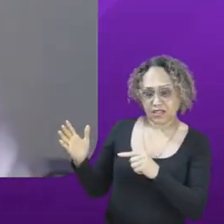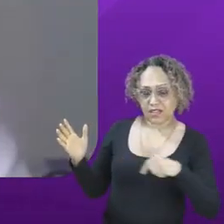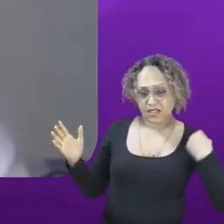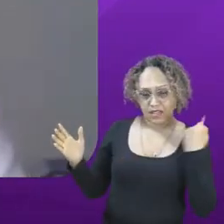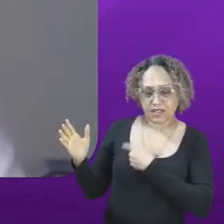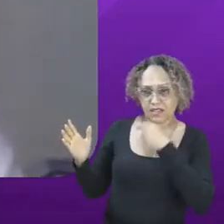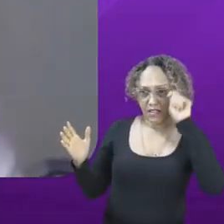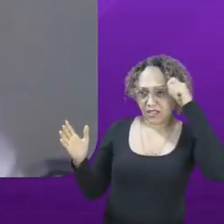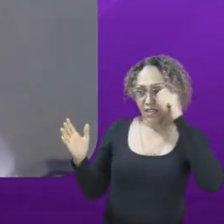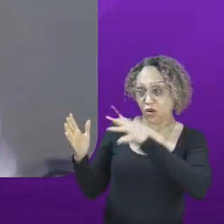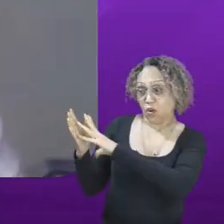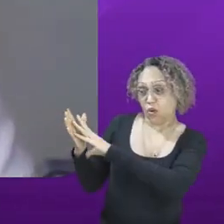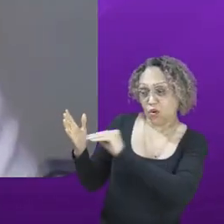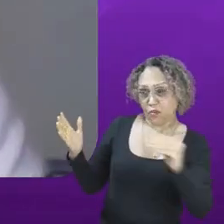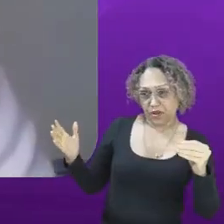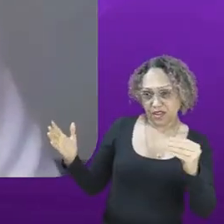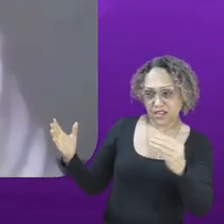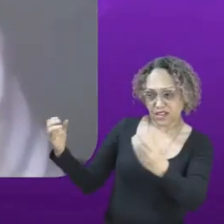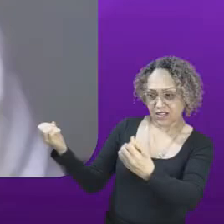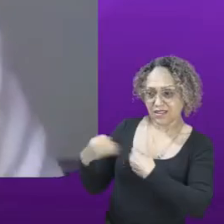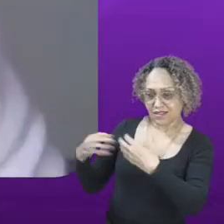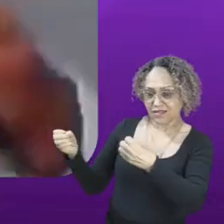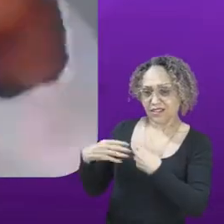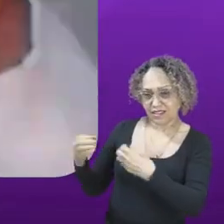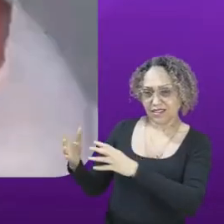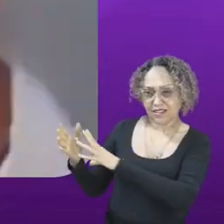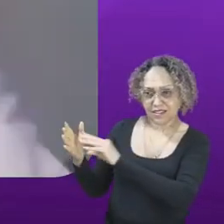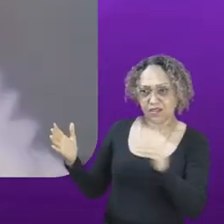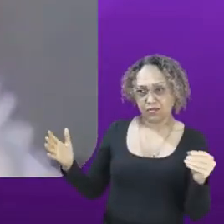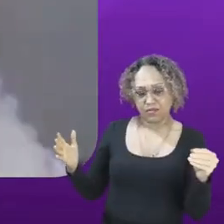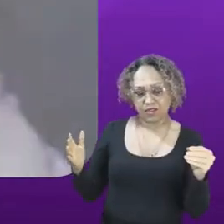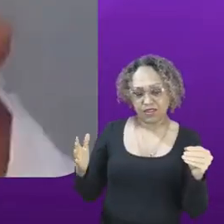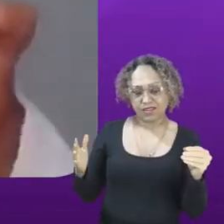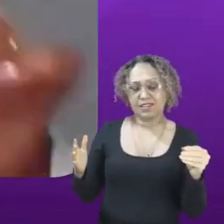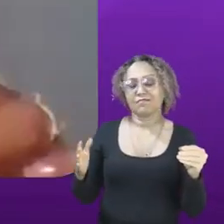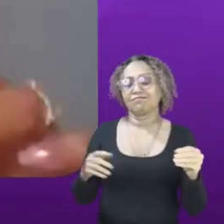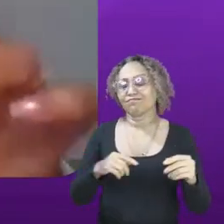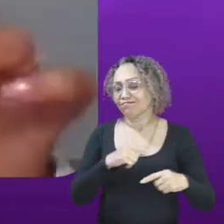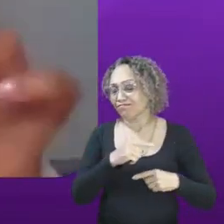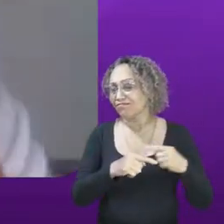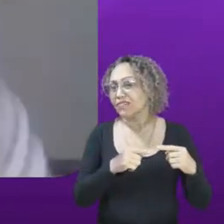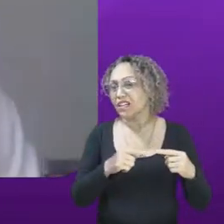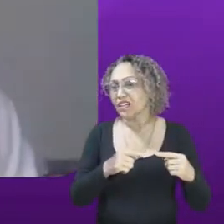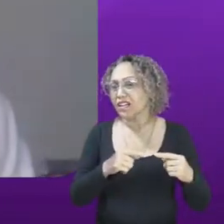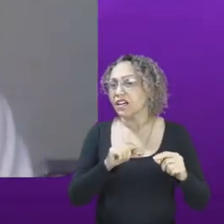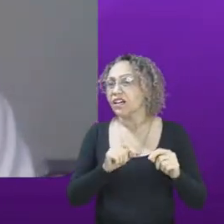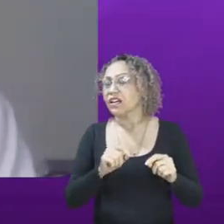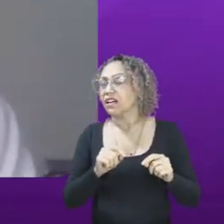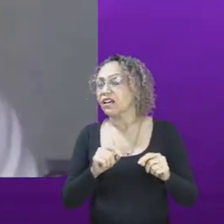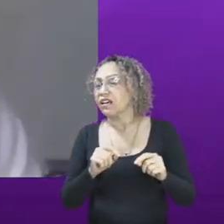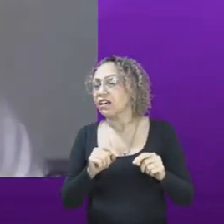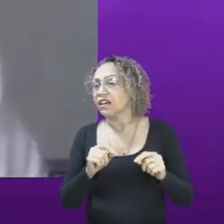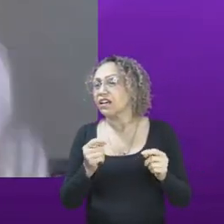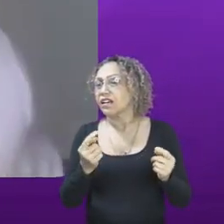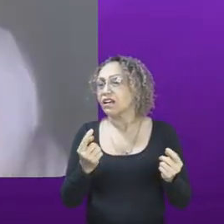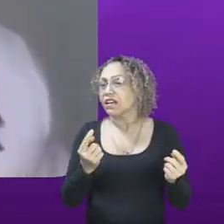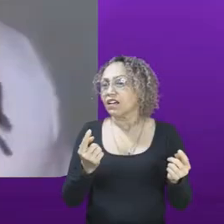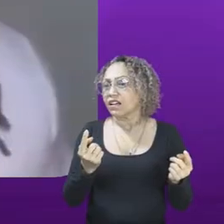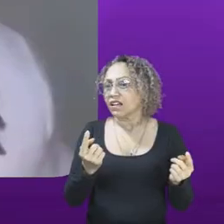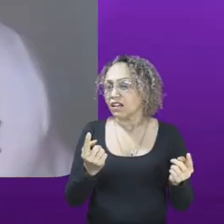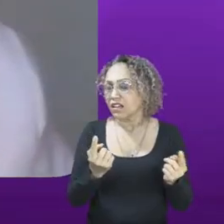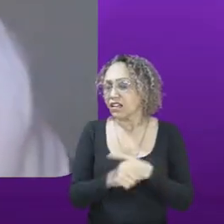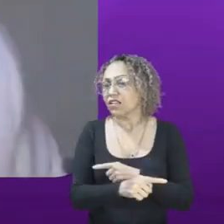nos ensinaram, né? O que a branquitude nos ensinou, versus o resgate